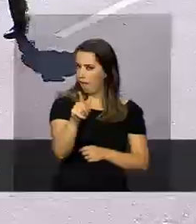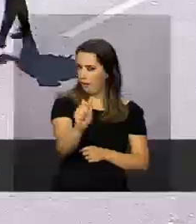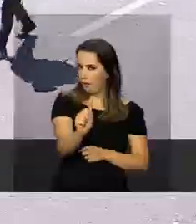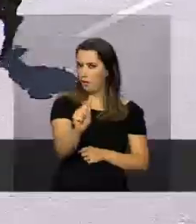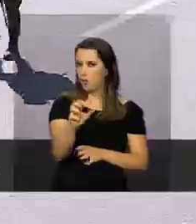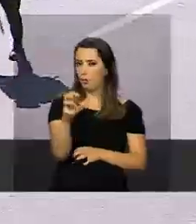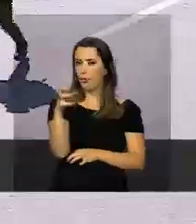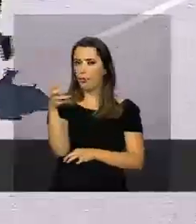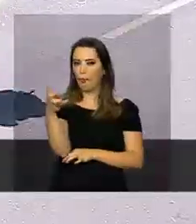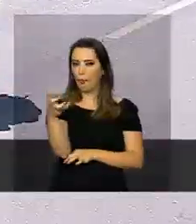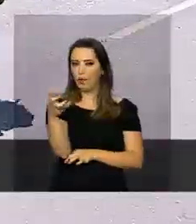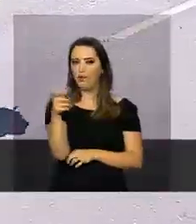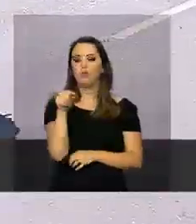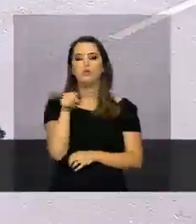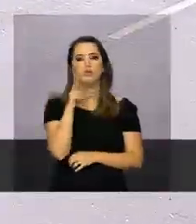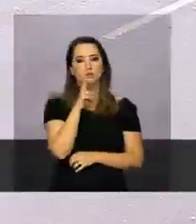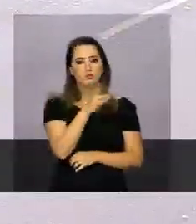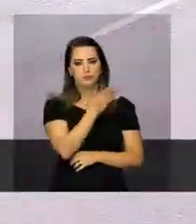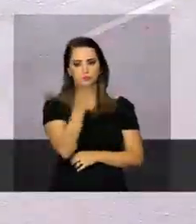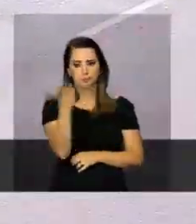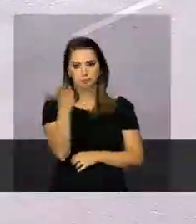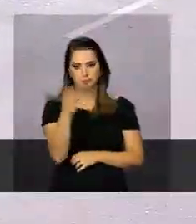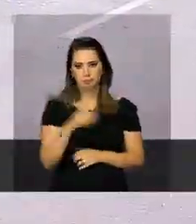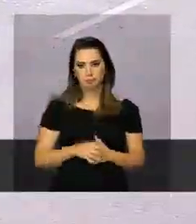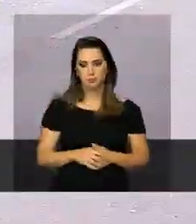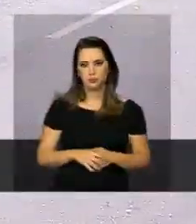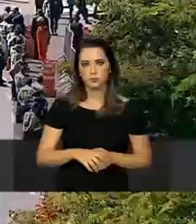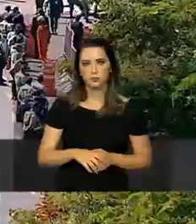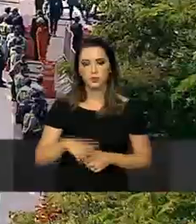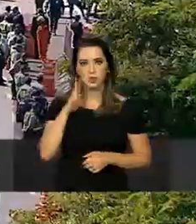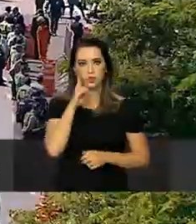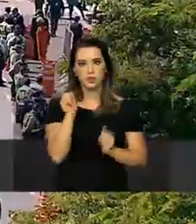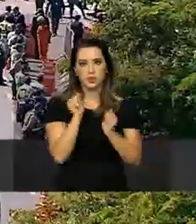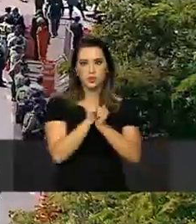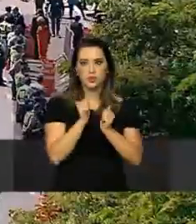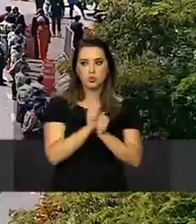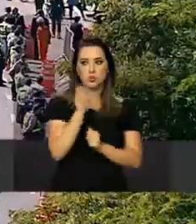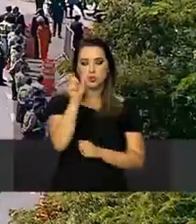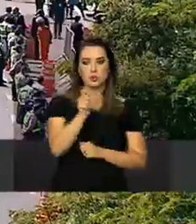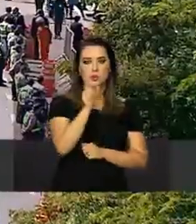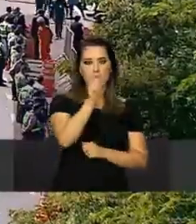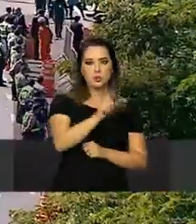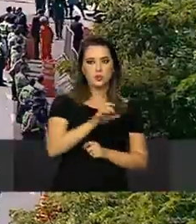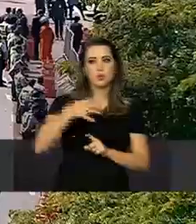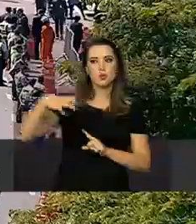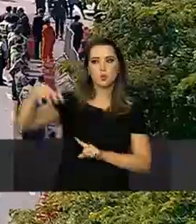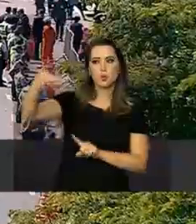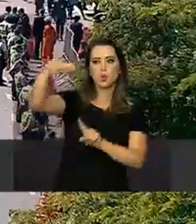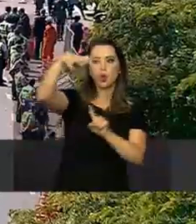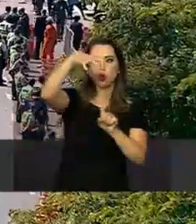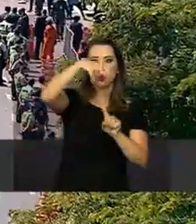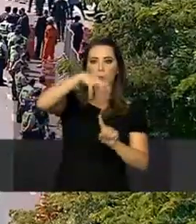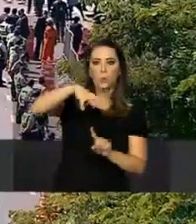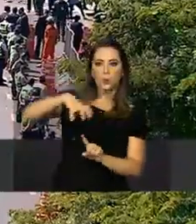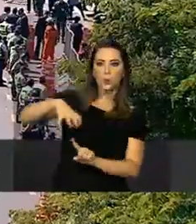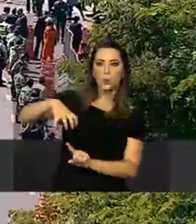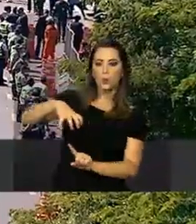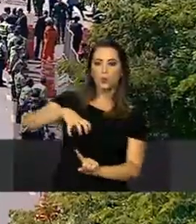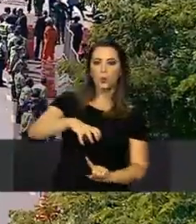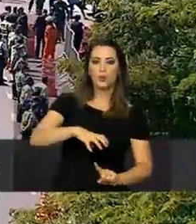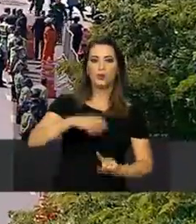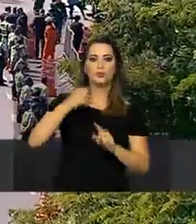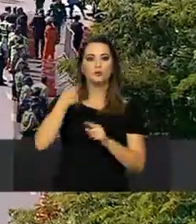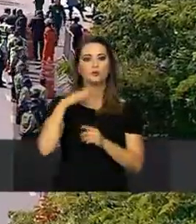Pernambuco. Mas, junto ao palanque presidencial, nós temos as tropas paraquedistas, que são sediadas no